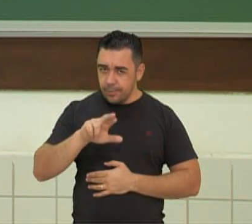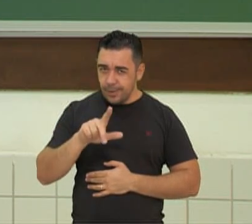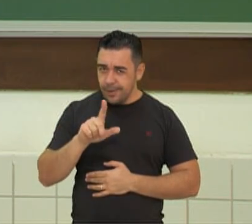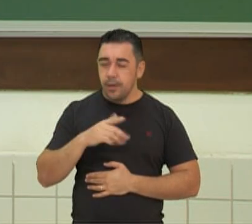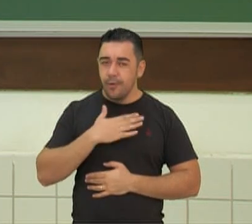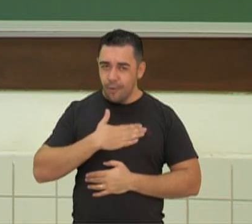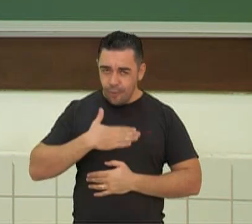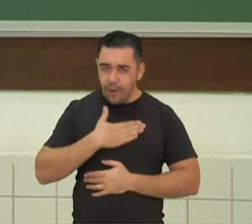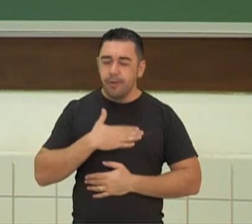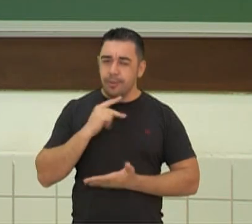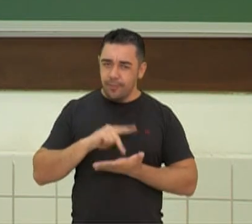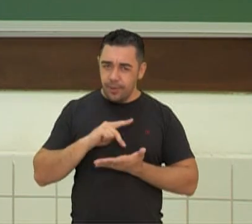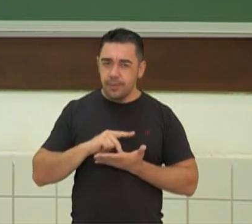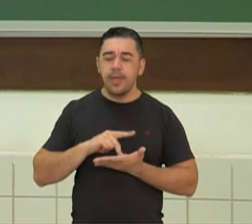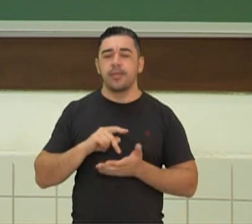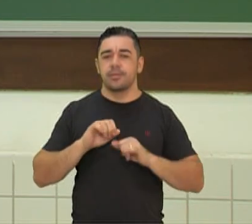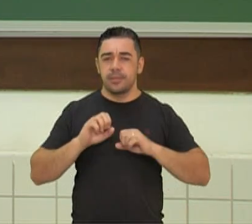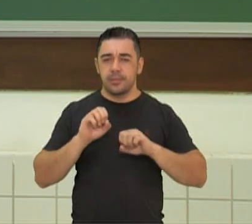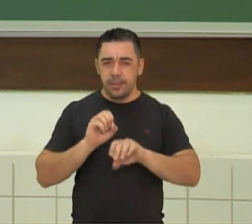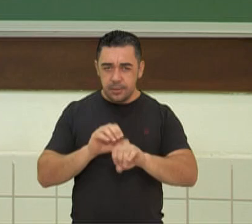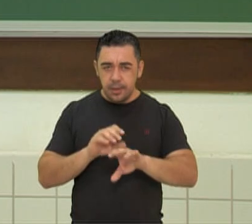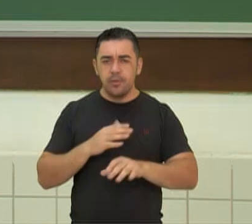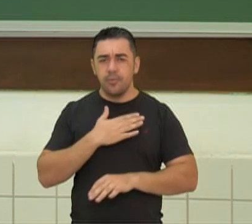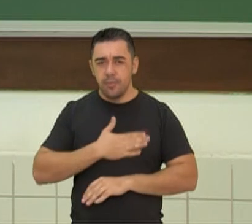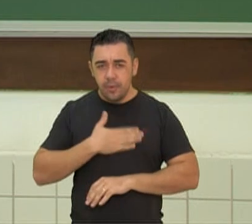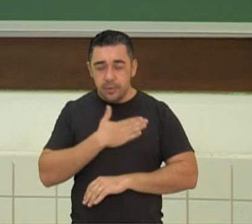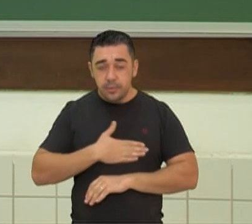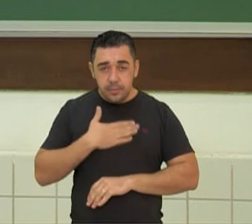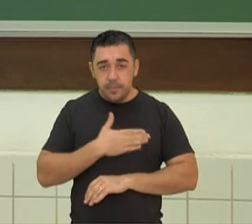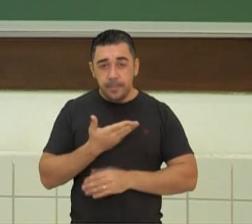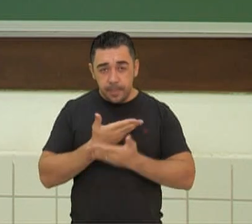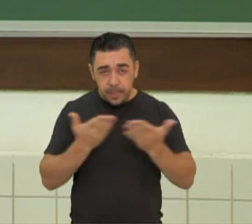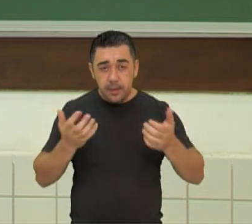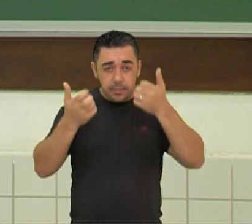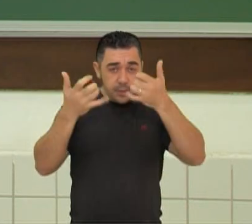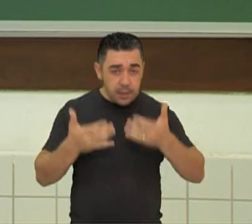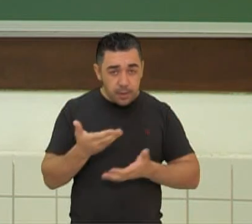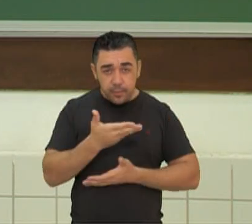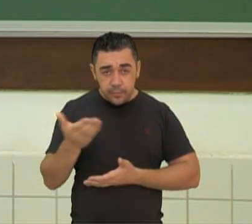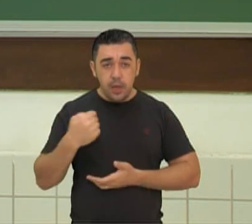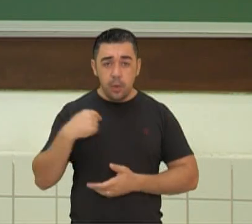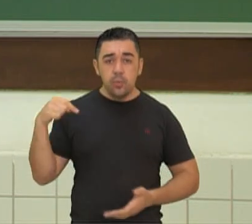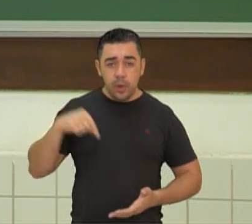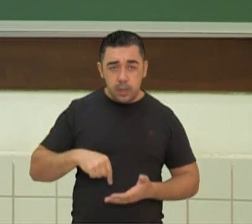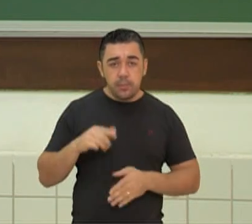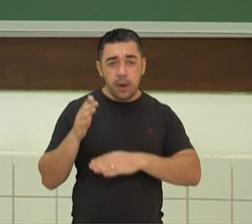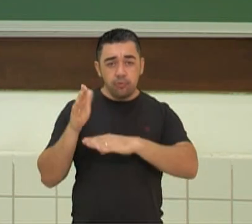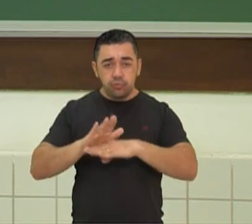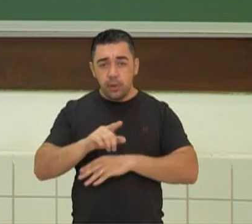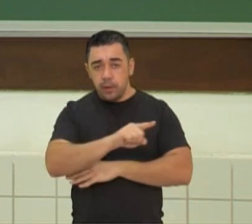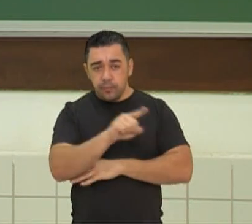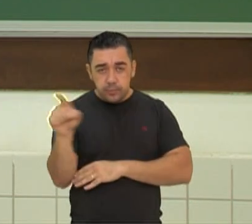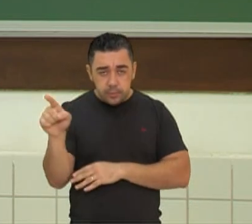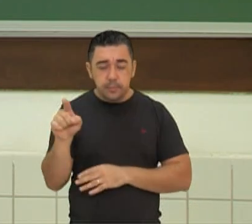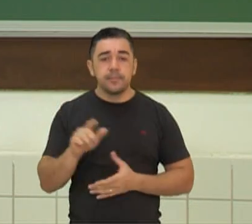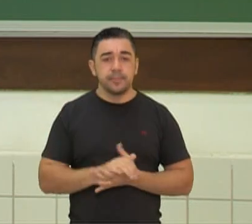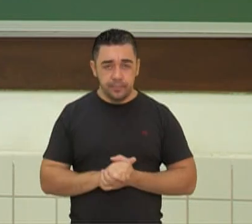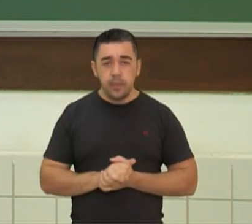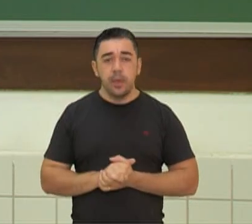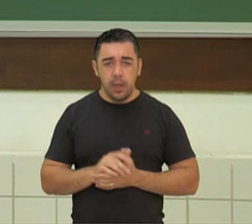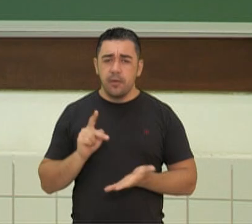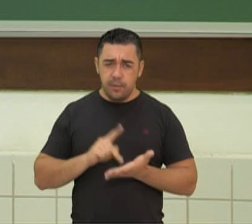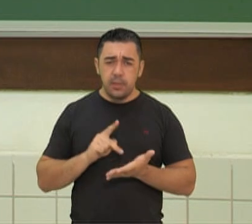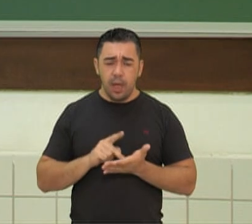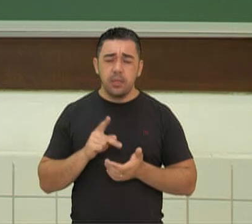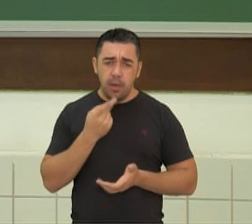gosto realmente de verdade do que eu faço, gosto muito de ensinar, de explicar. Estou aqui para ajudar vocês, tá bom? Faço realmente